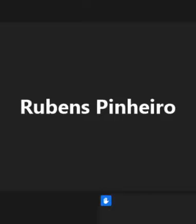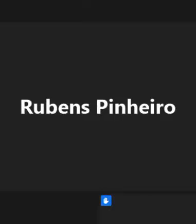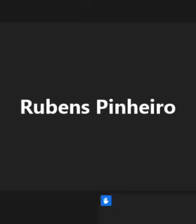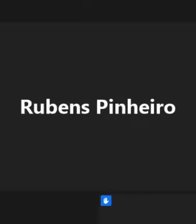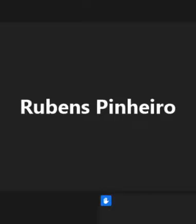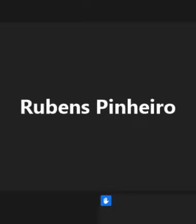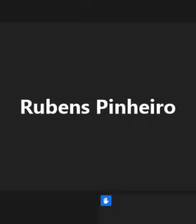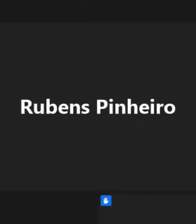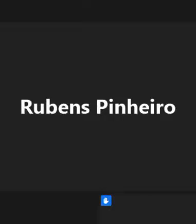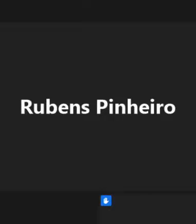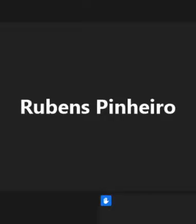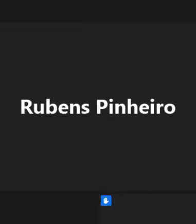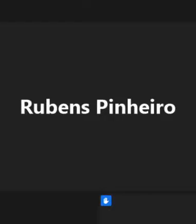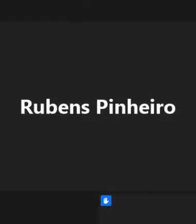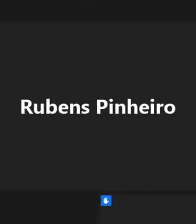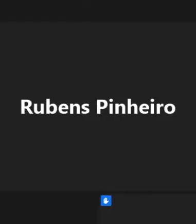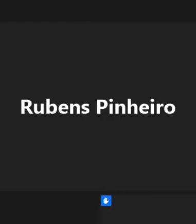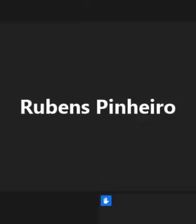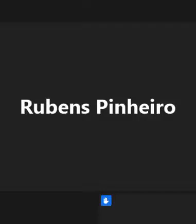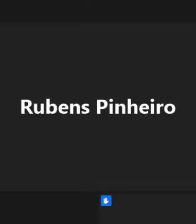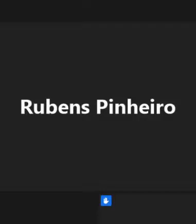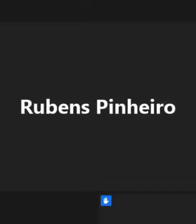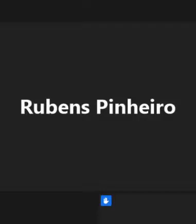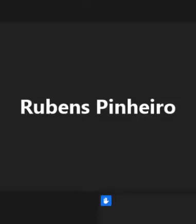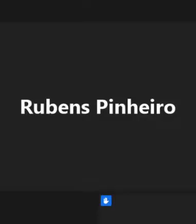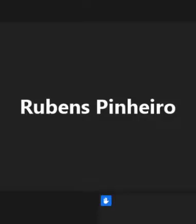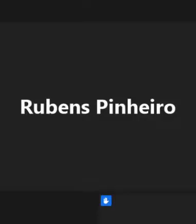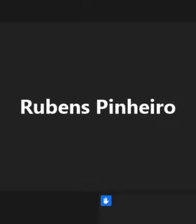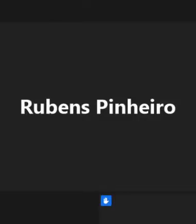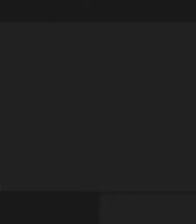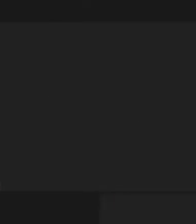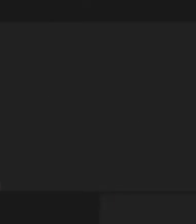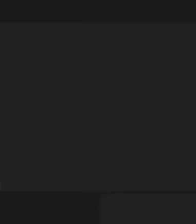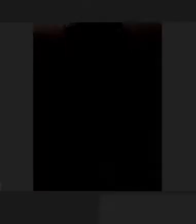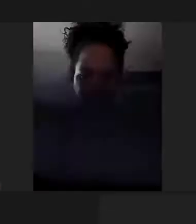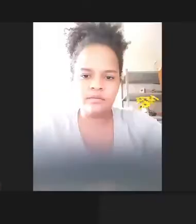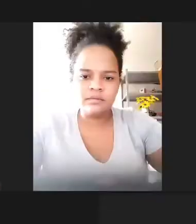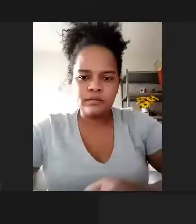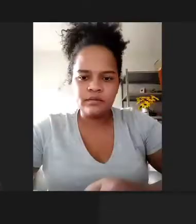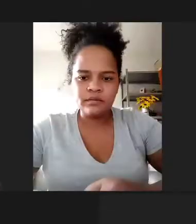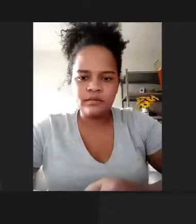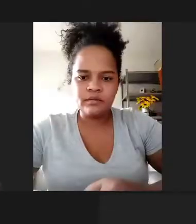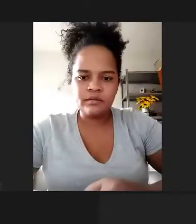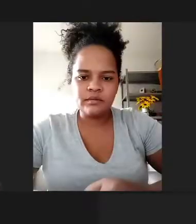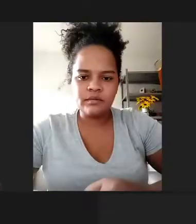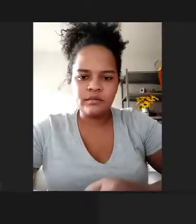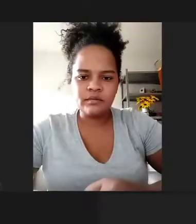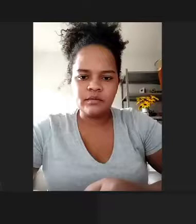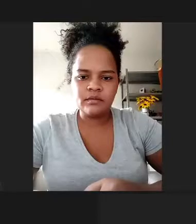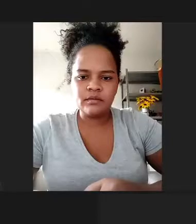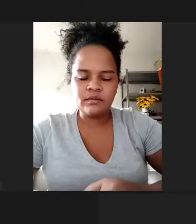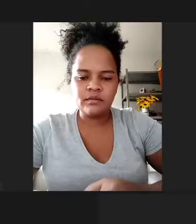diferença, é importante destacar, muitos falam assim, mas é só 2% que aumentou. Esse 2%